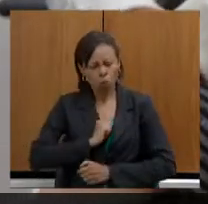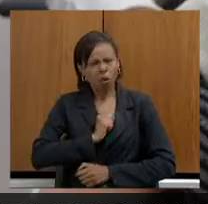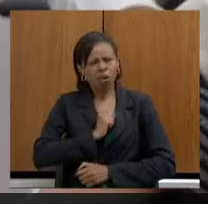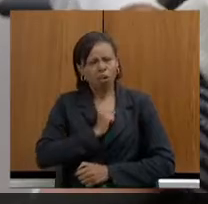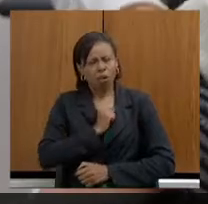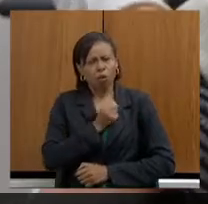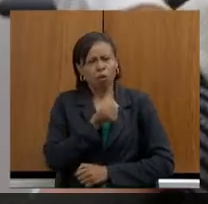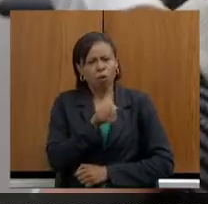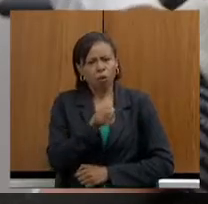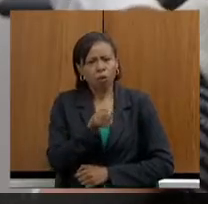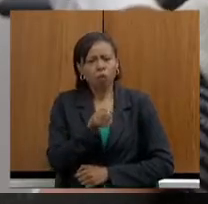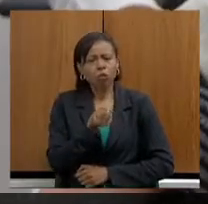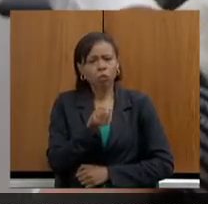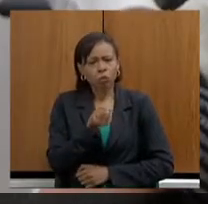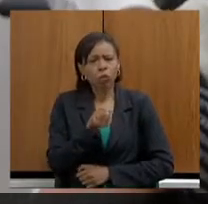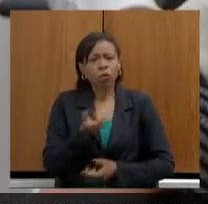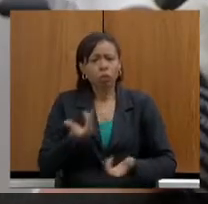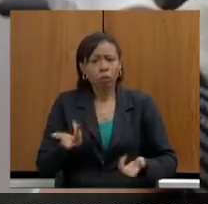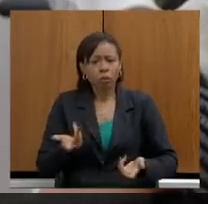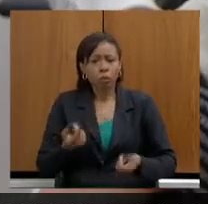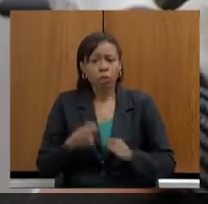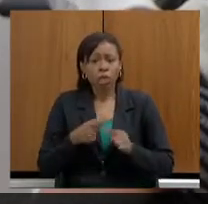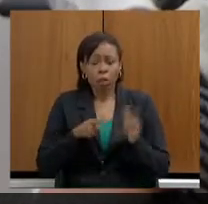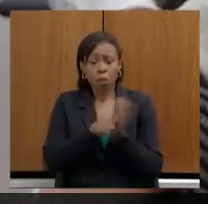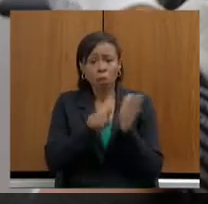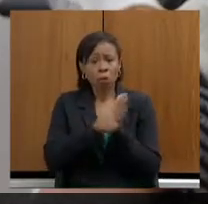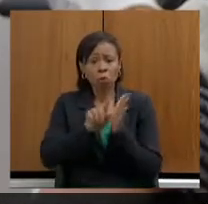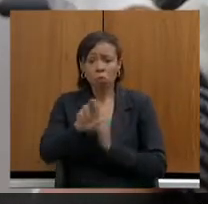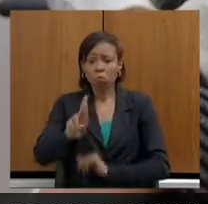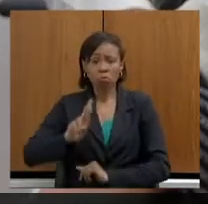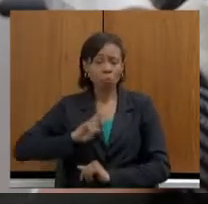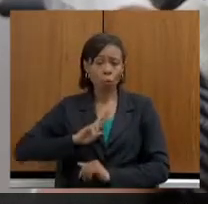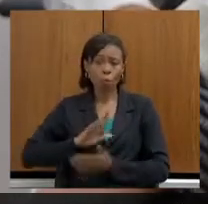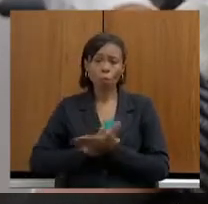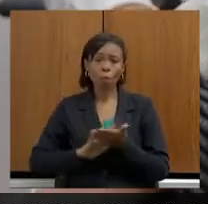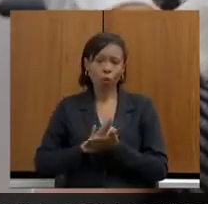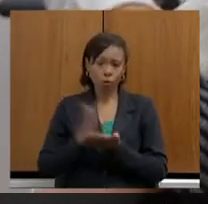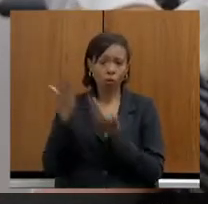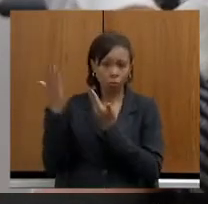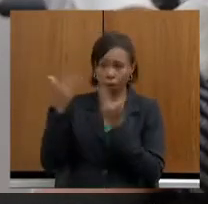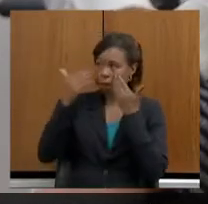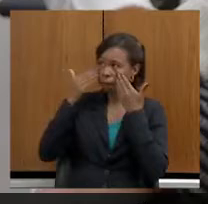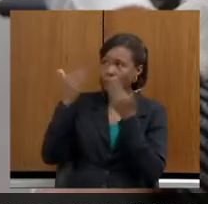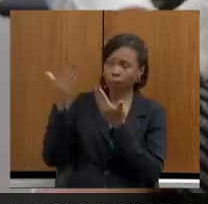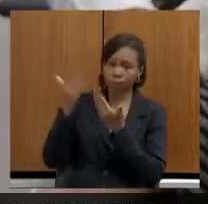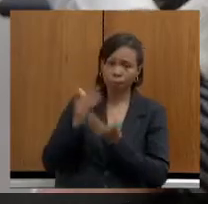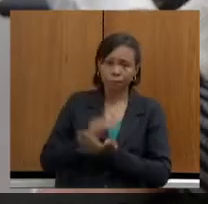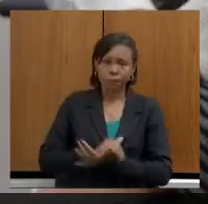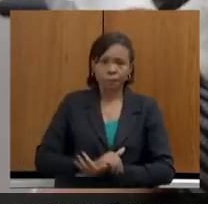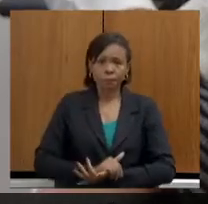que as coisas que nós perguntamos ficaram sem respostas coloca lá e por favor